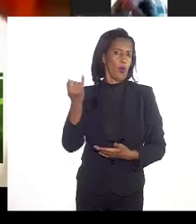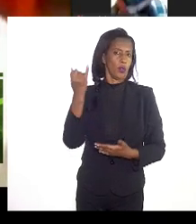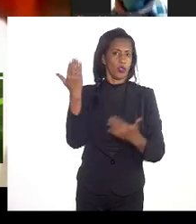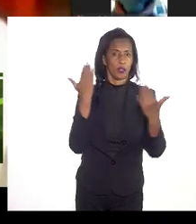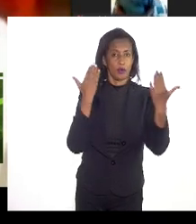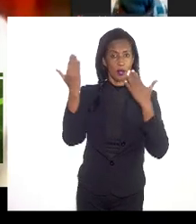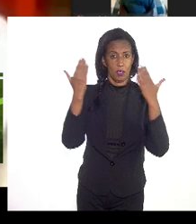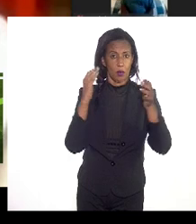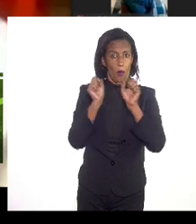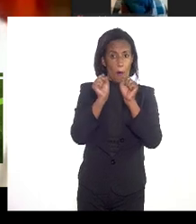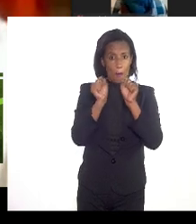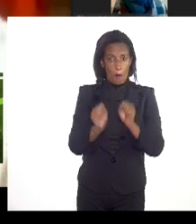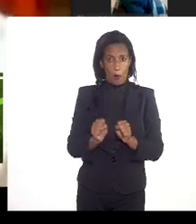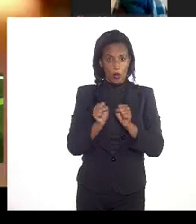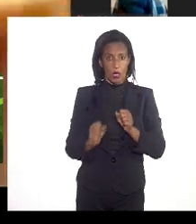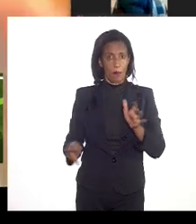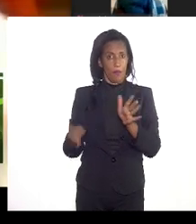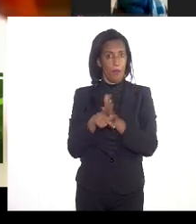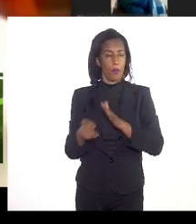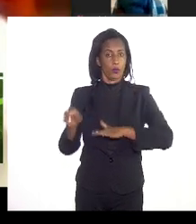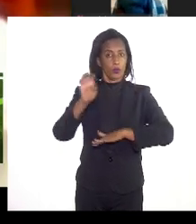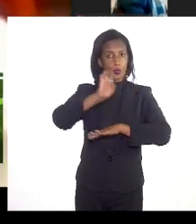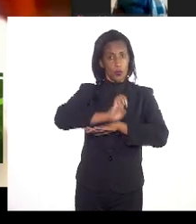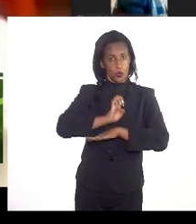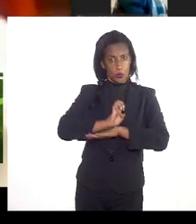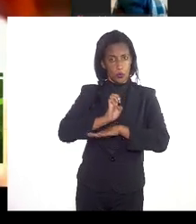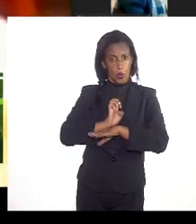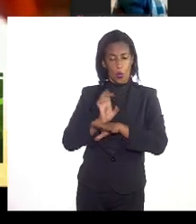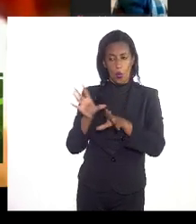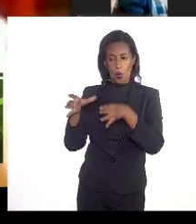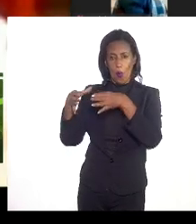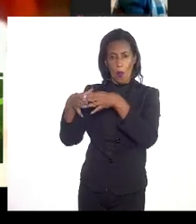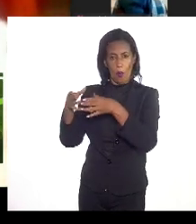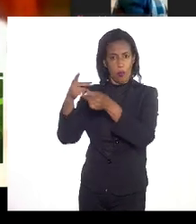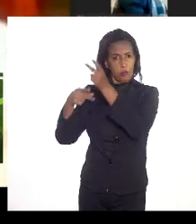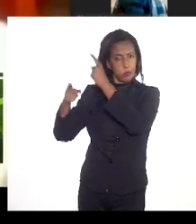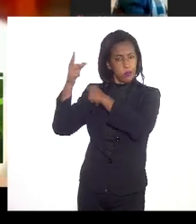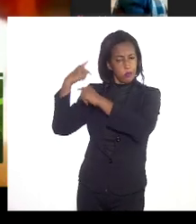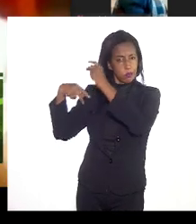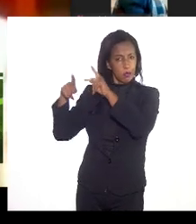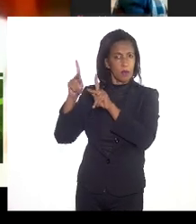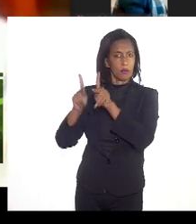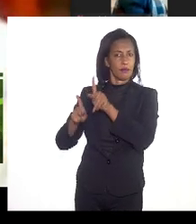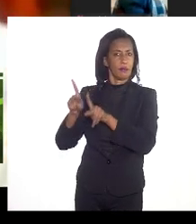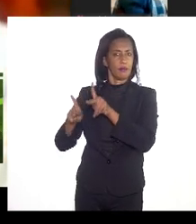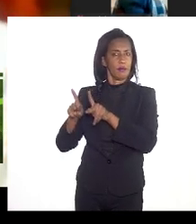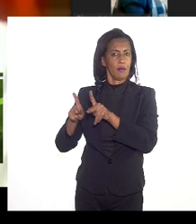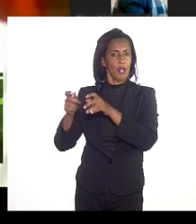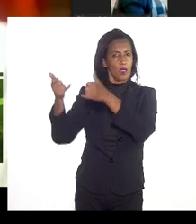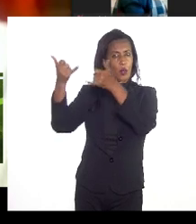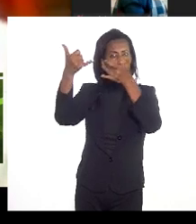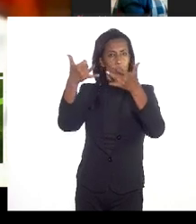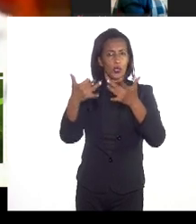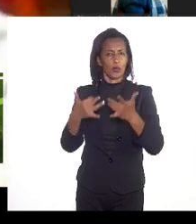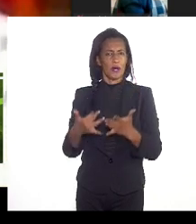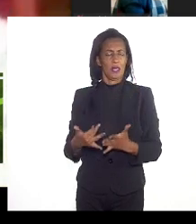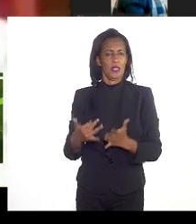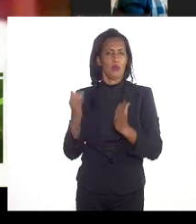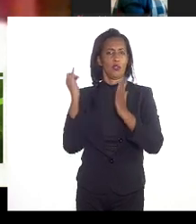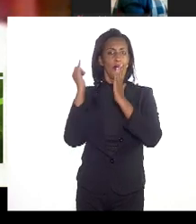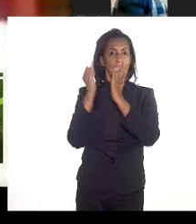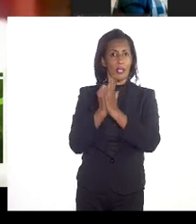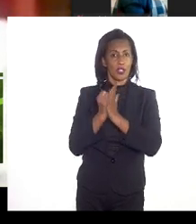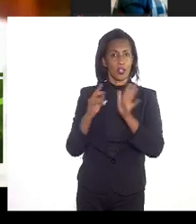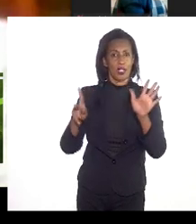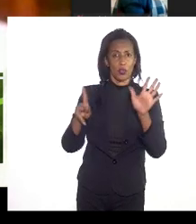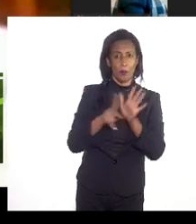relação do poder público, do Estado, com os povos e comunidades tradicionais, que diz respeito à autodefinição da identidade, à